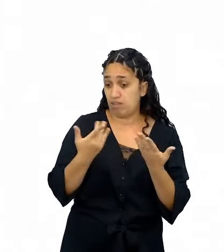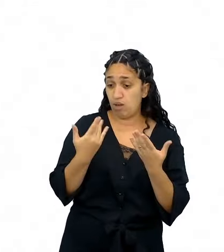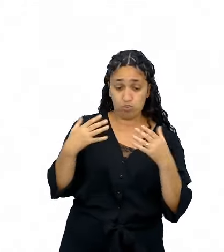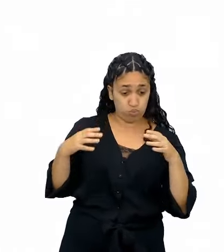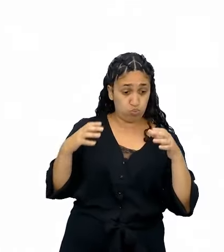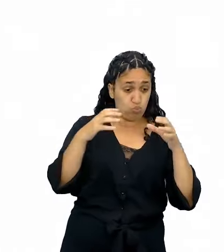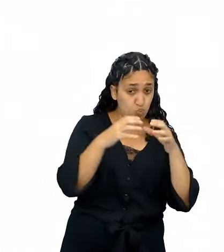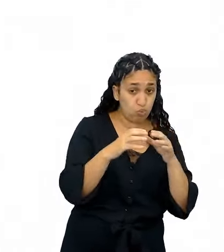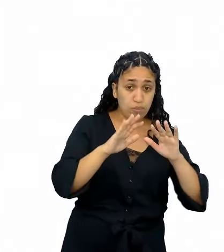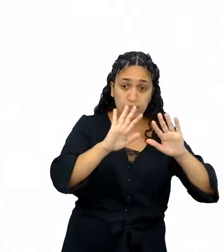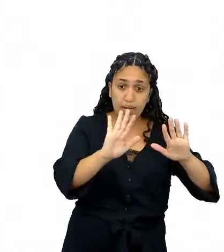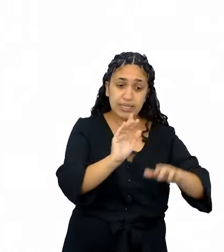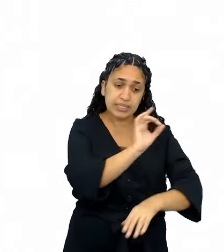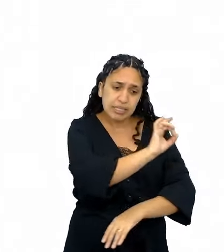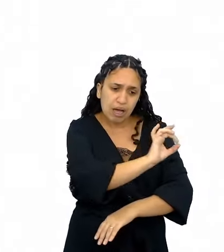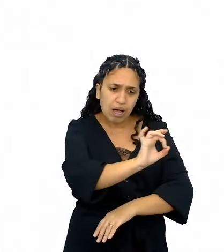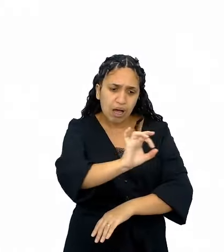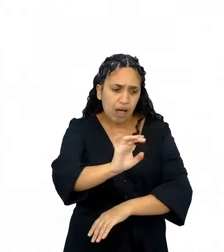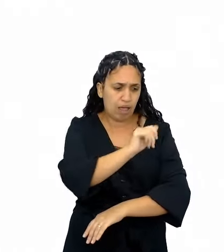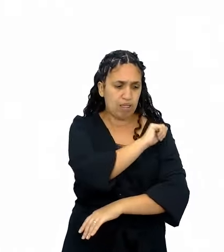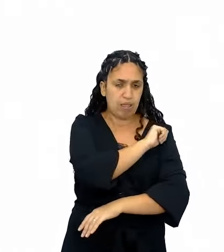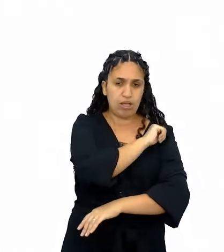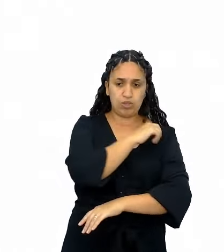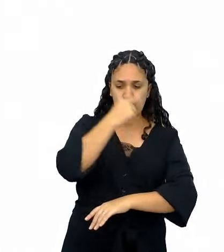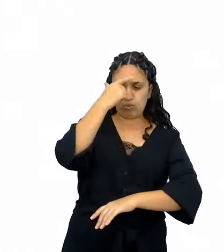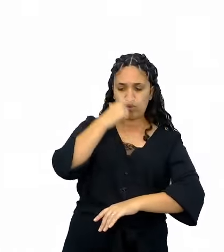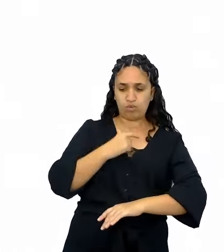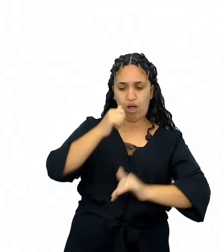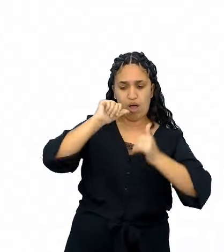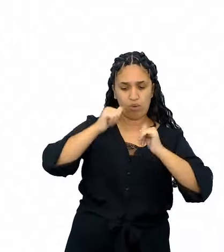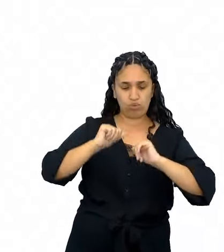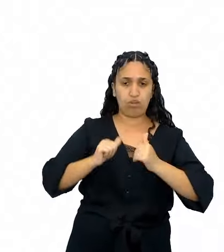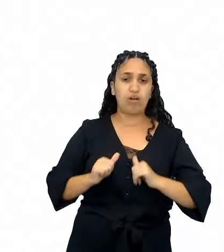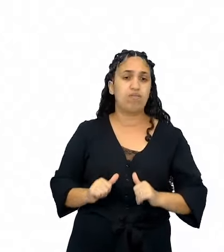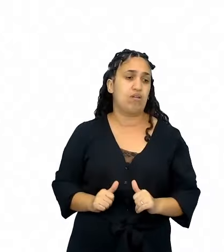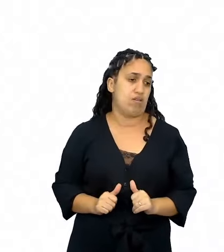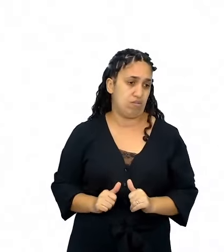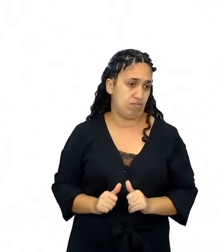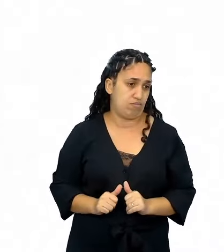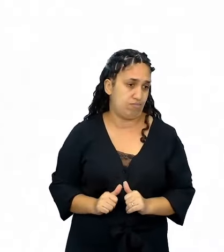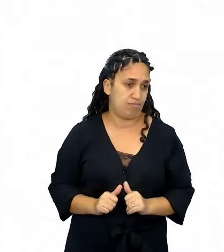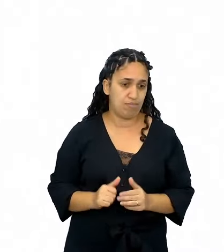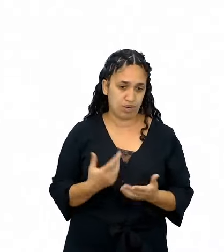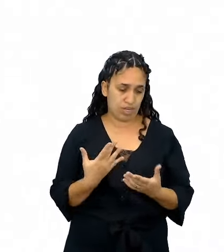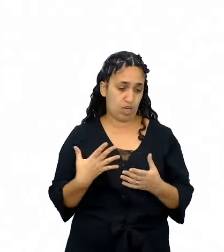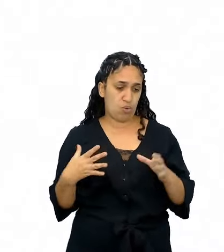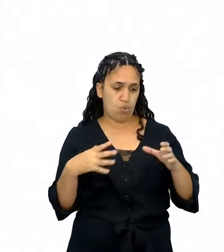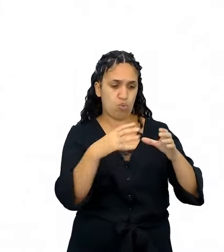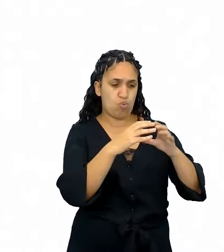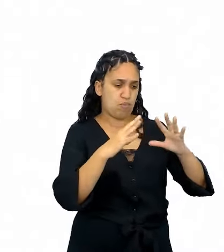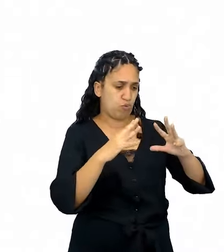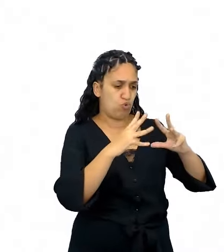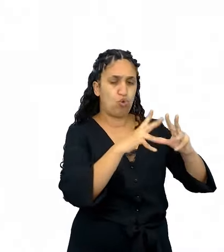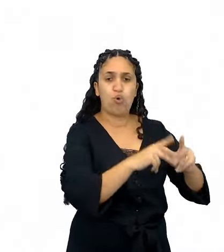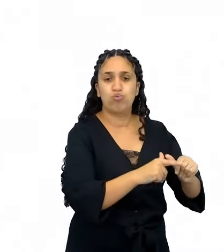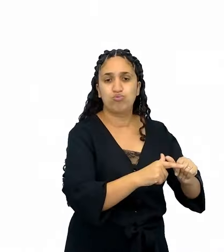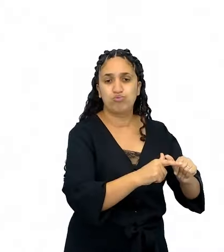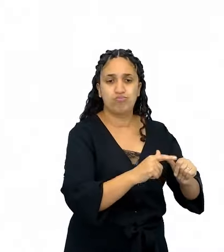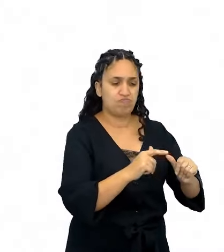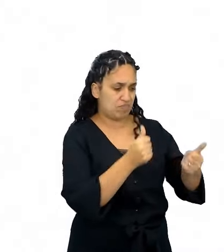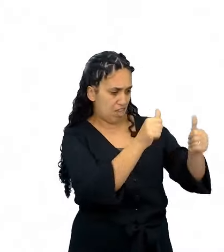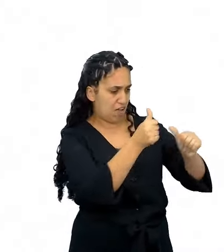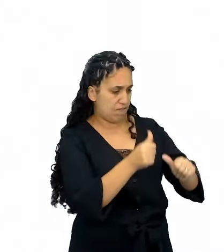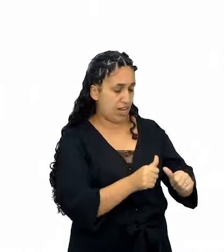o grupo todo, e às vezes, né, tem aquele aluno que pouco participou. Por isso que é